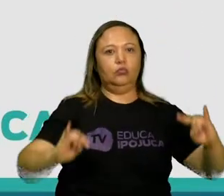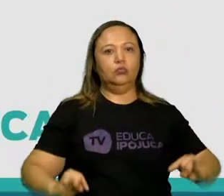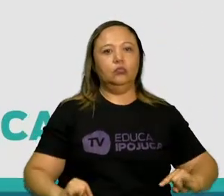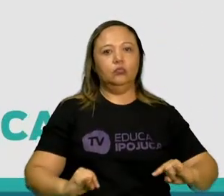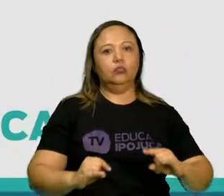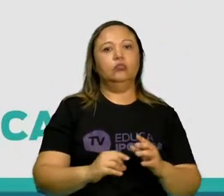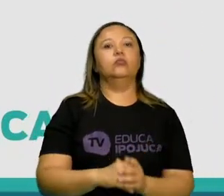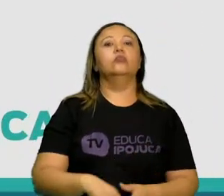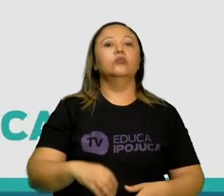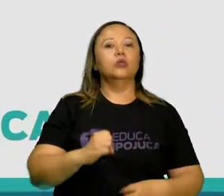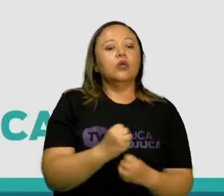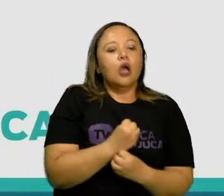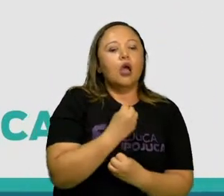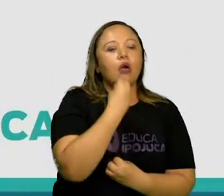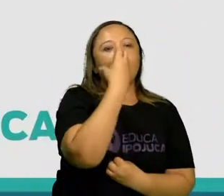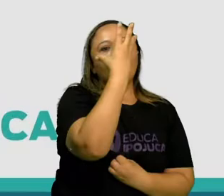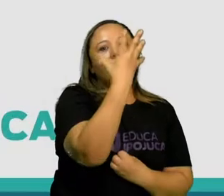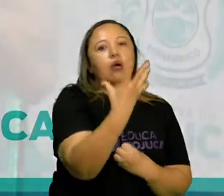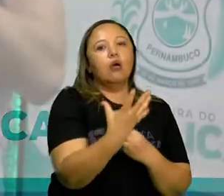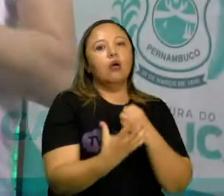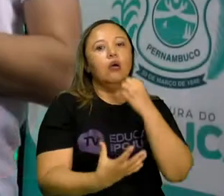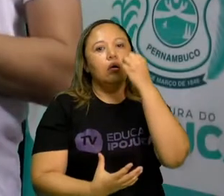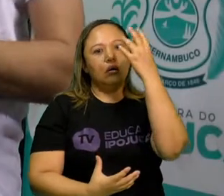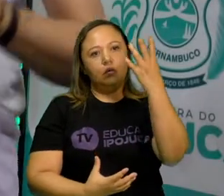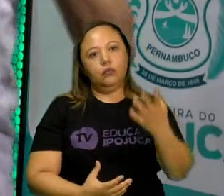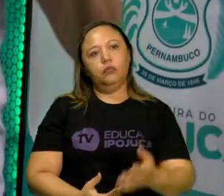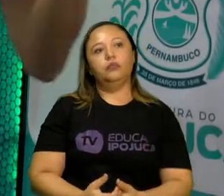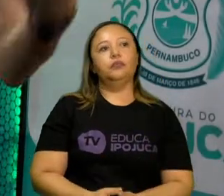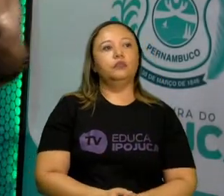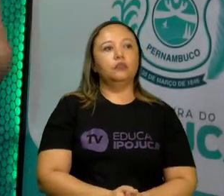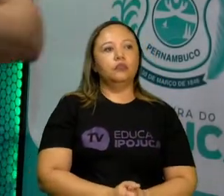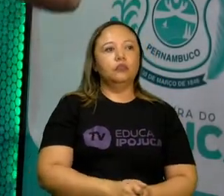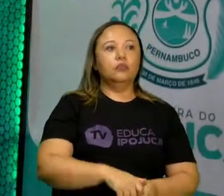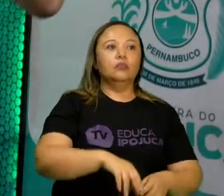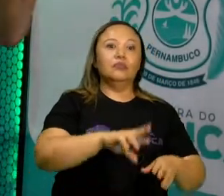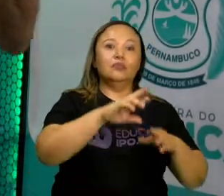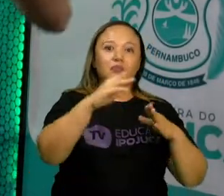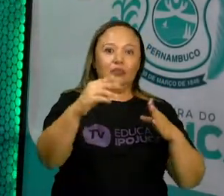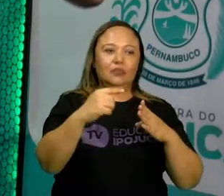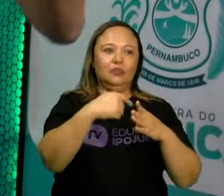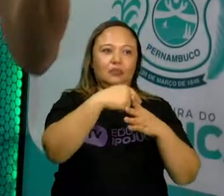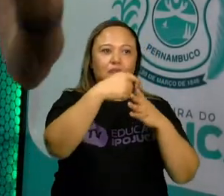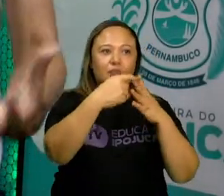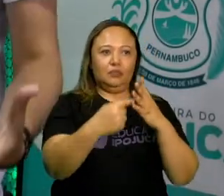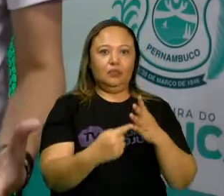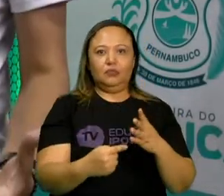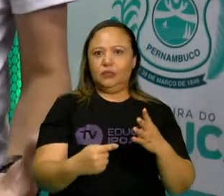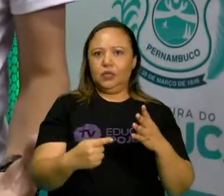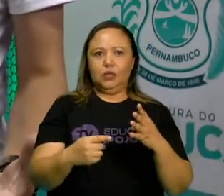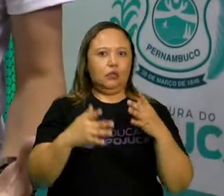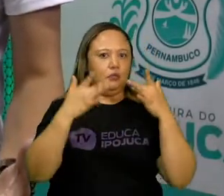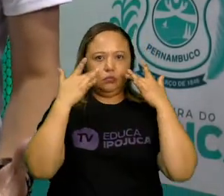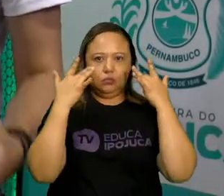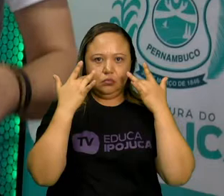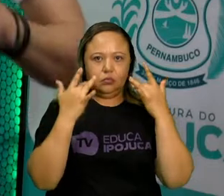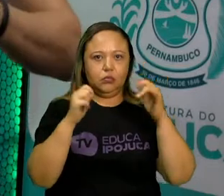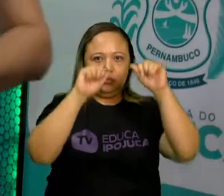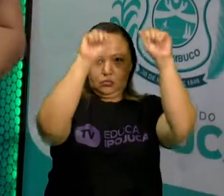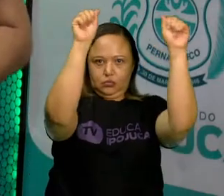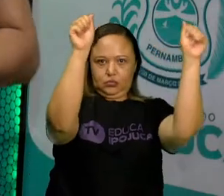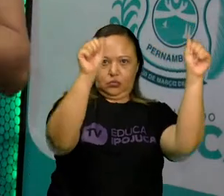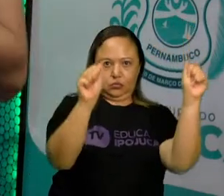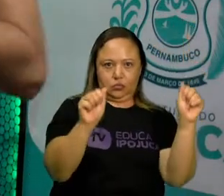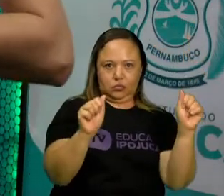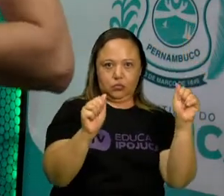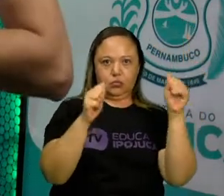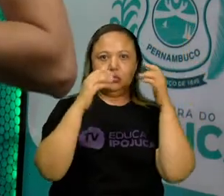e ópera. As artes cênicas são as artes da cena. Então,